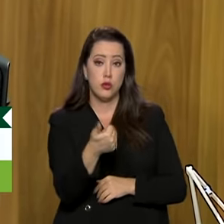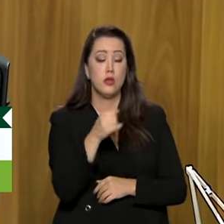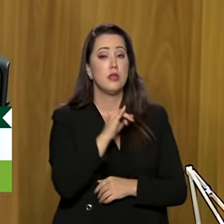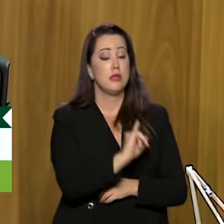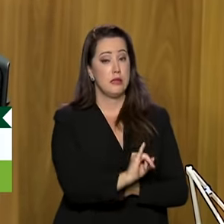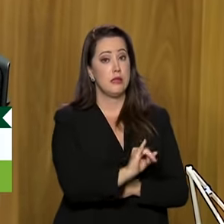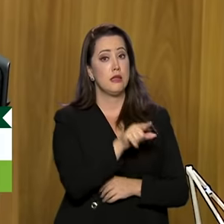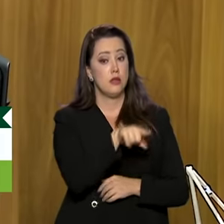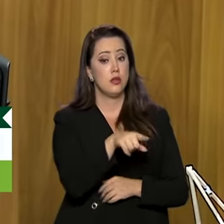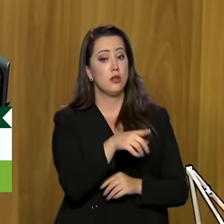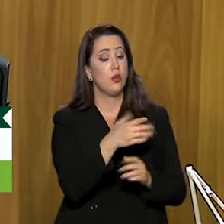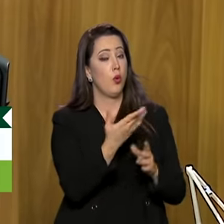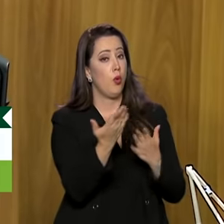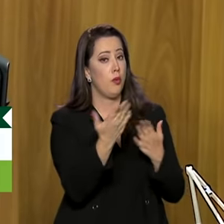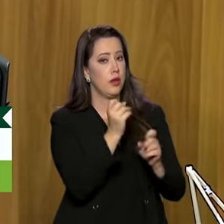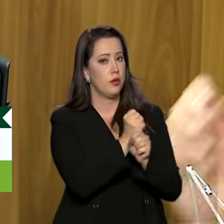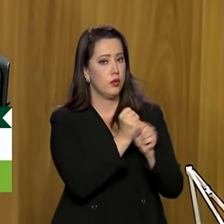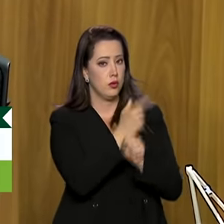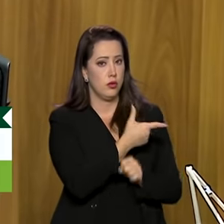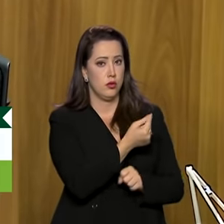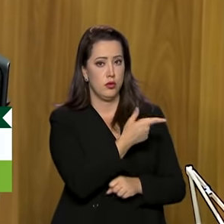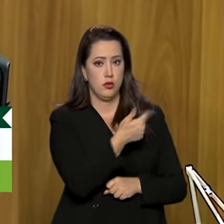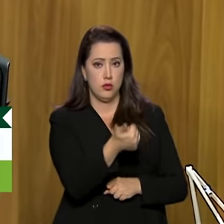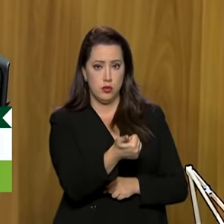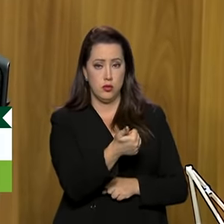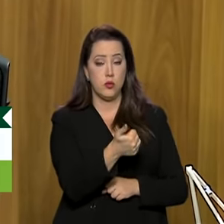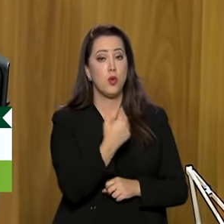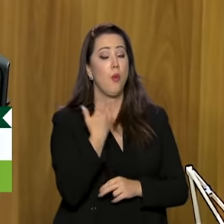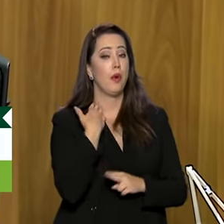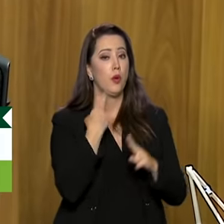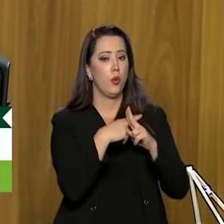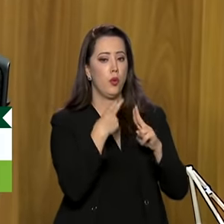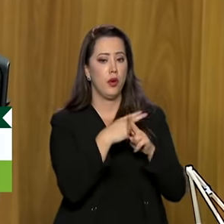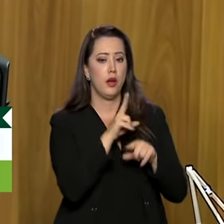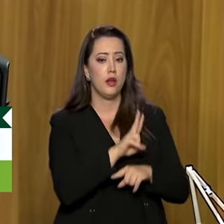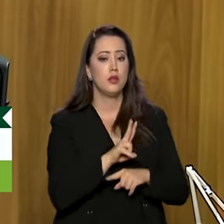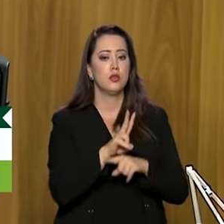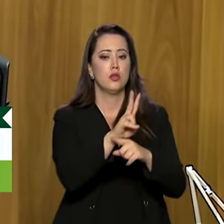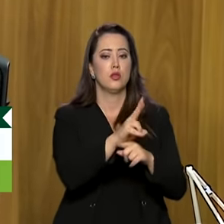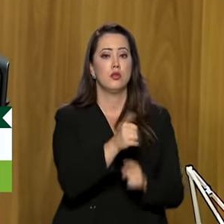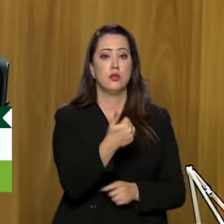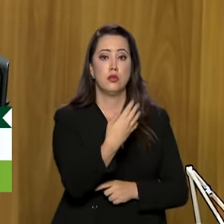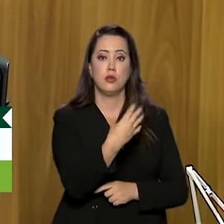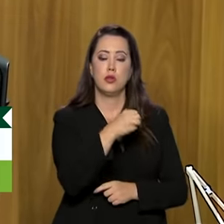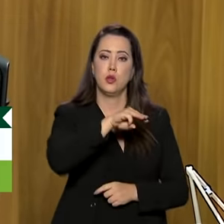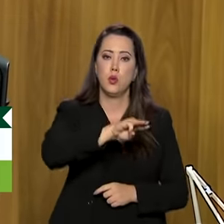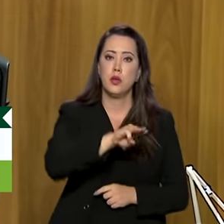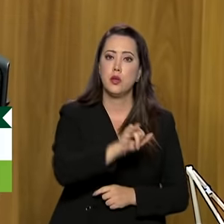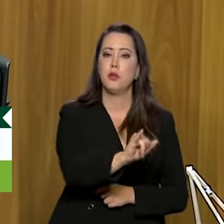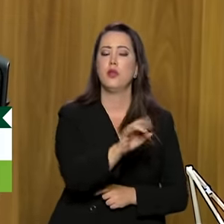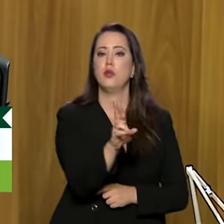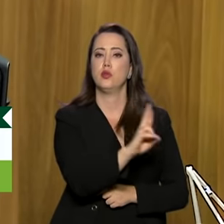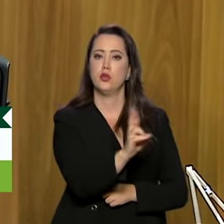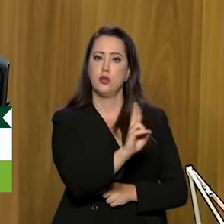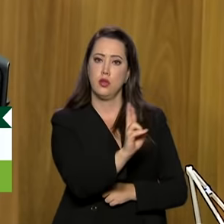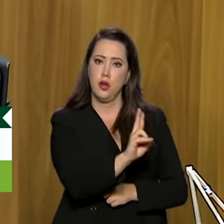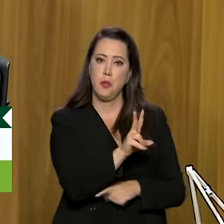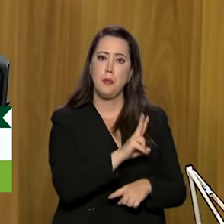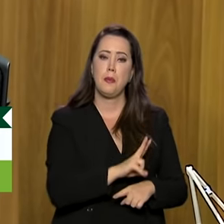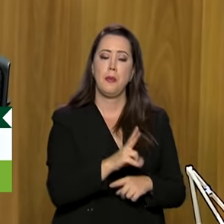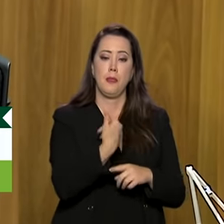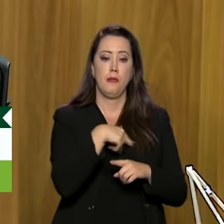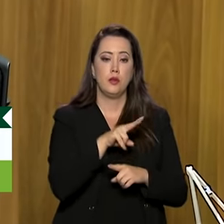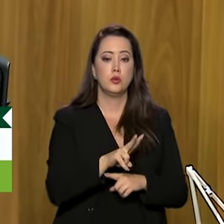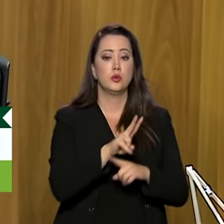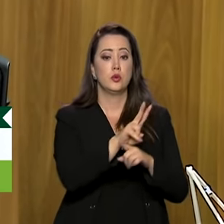sendo que em 2021 a caixa emprestou 140 bilhões de reais no crédito